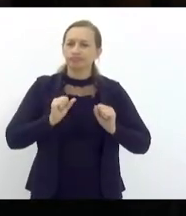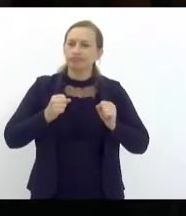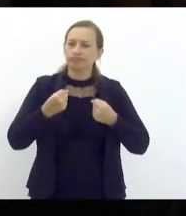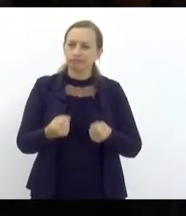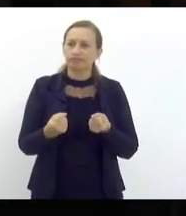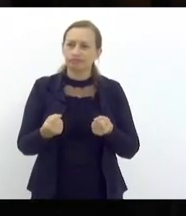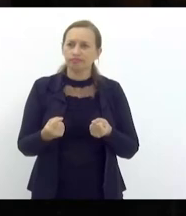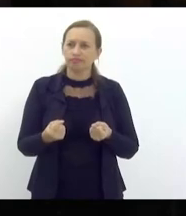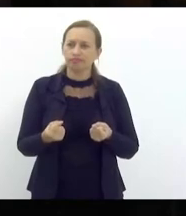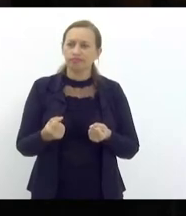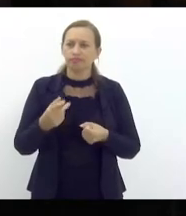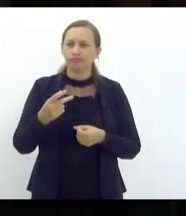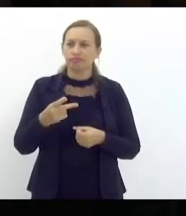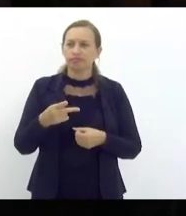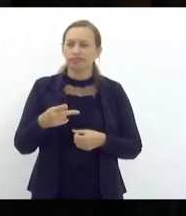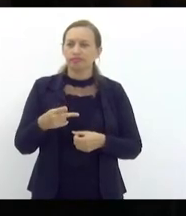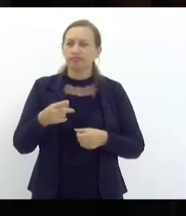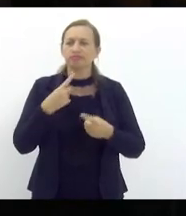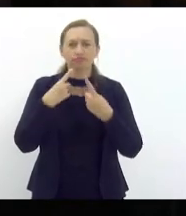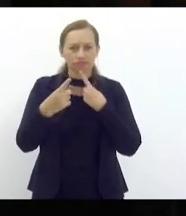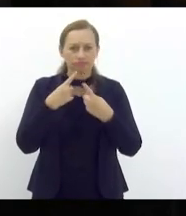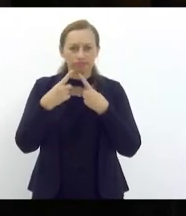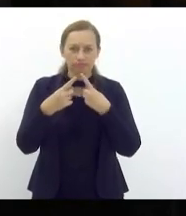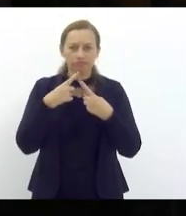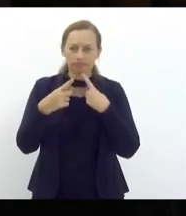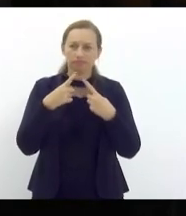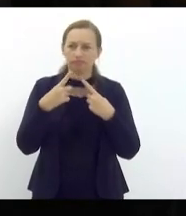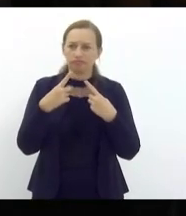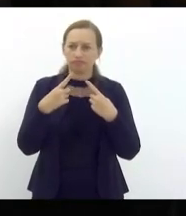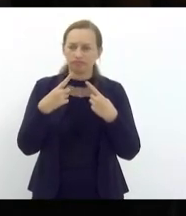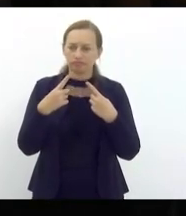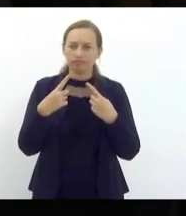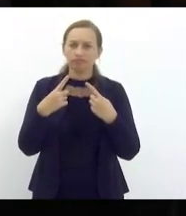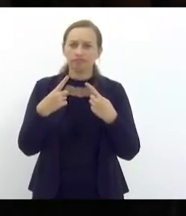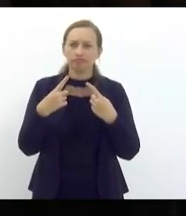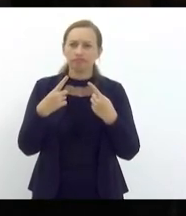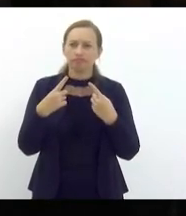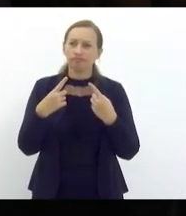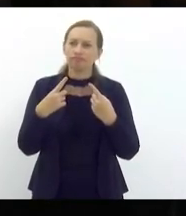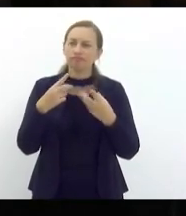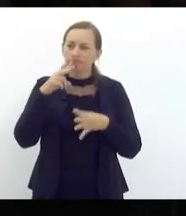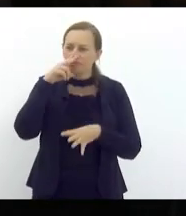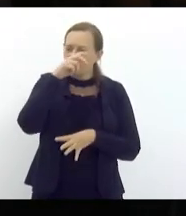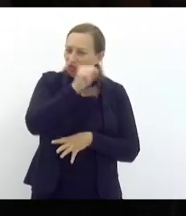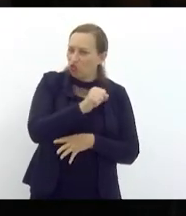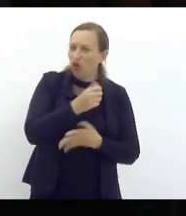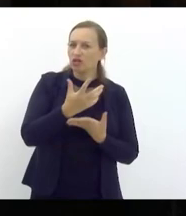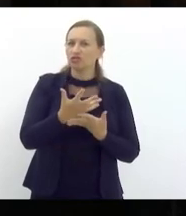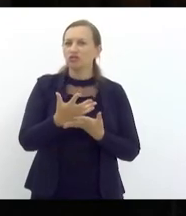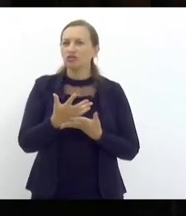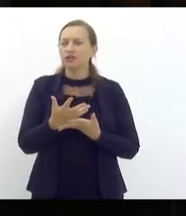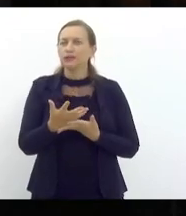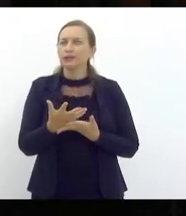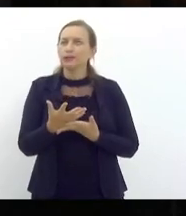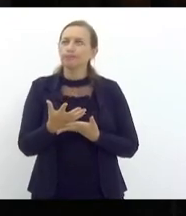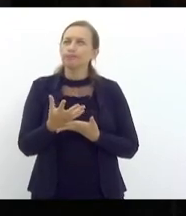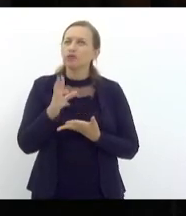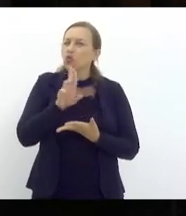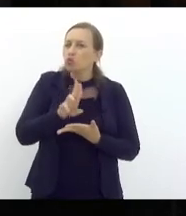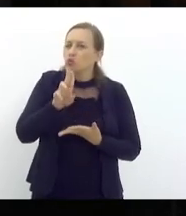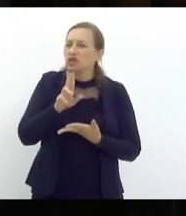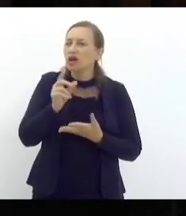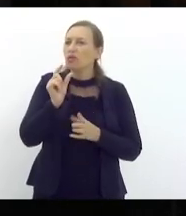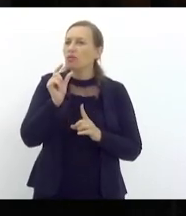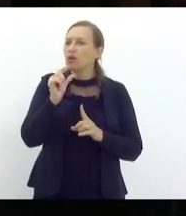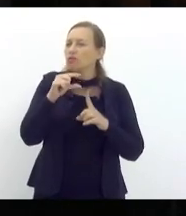um pouco do que falei na sessão num debate muito caloroso mas muito também vamos usar uma boa palavra